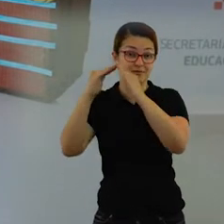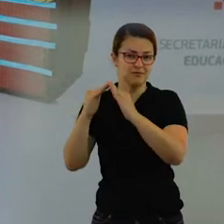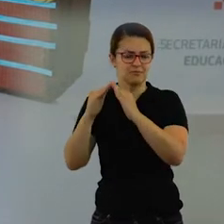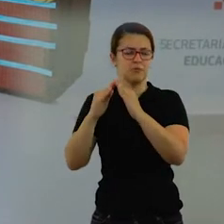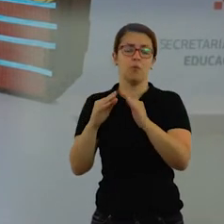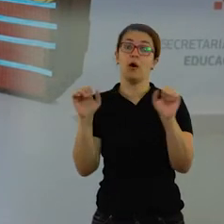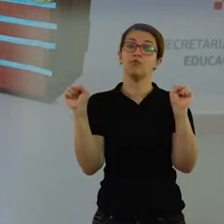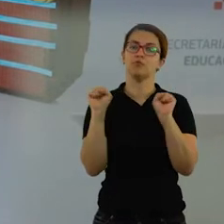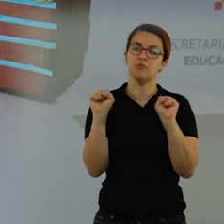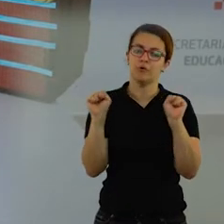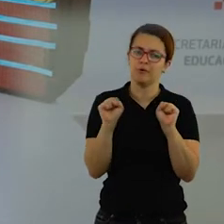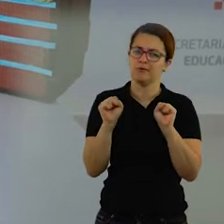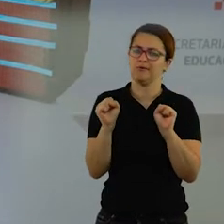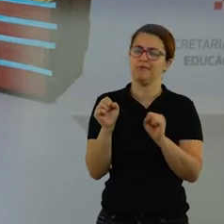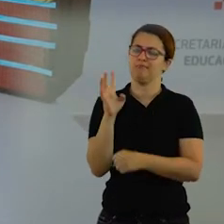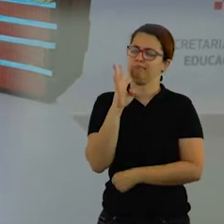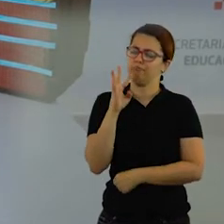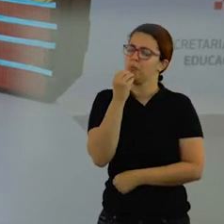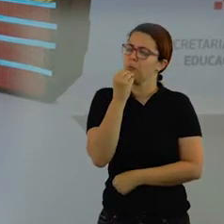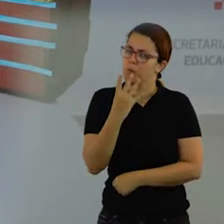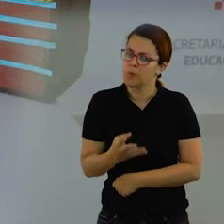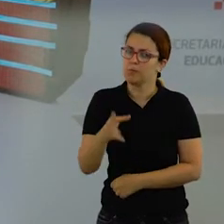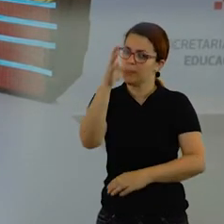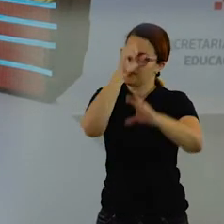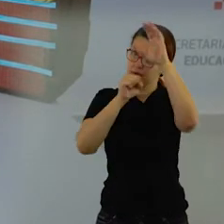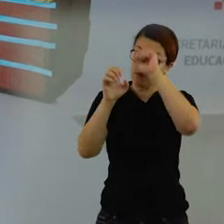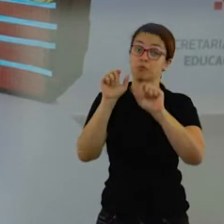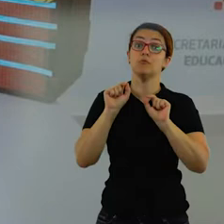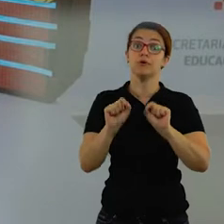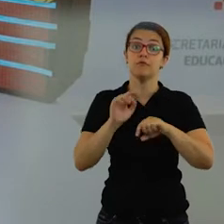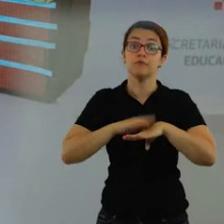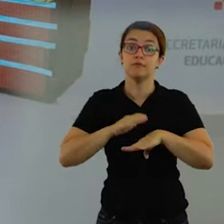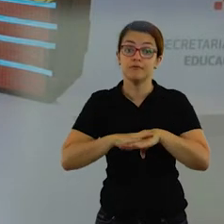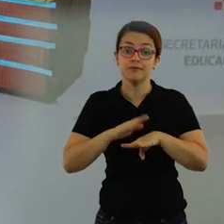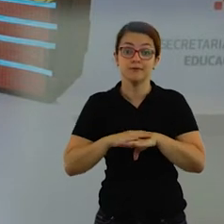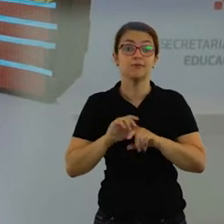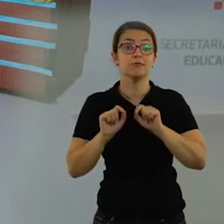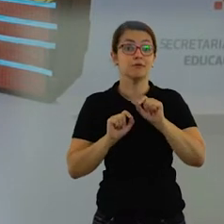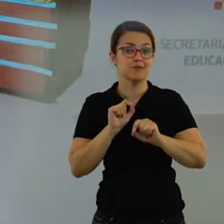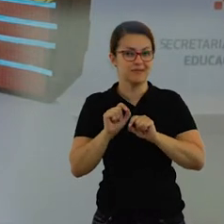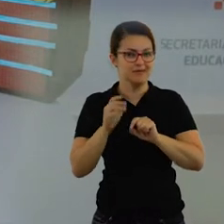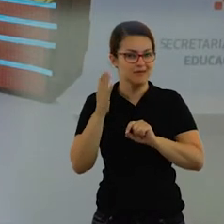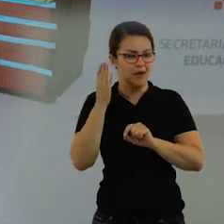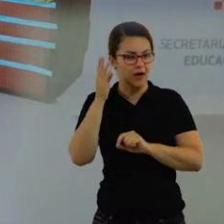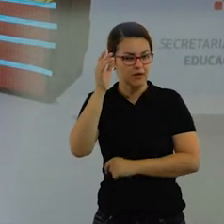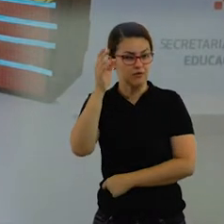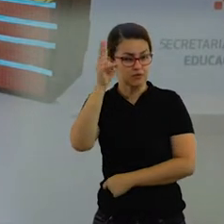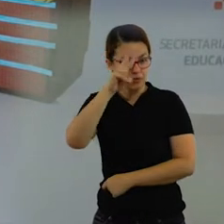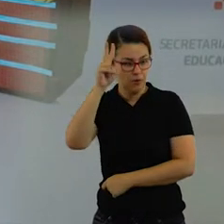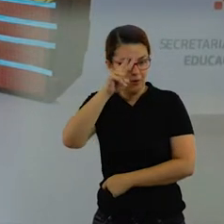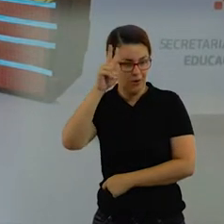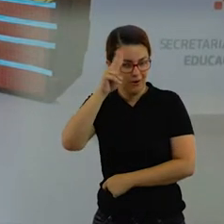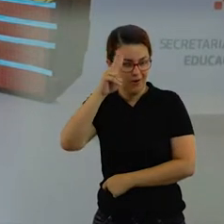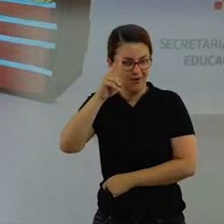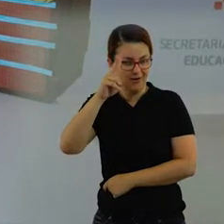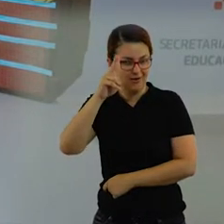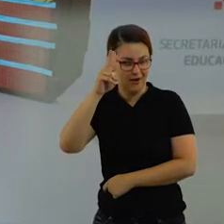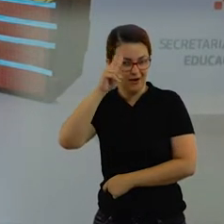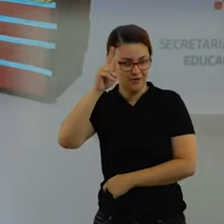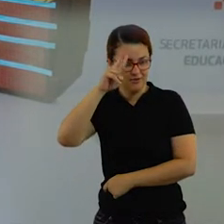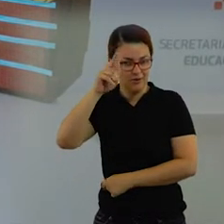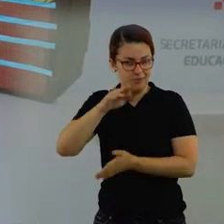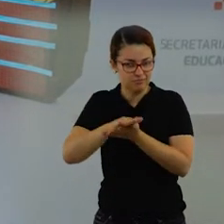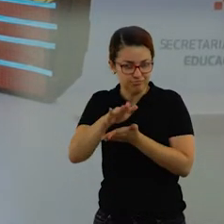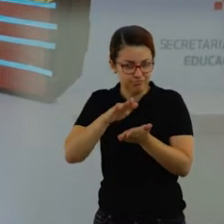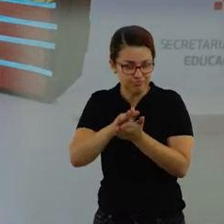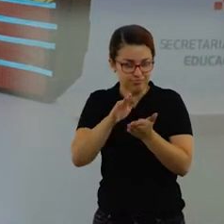tem muitas possibilidades de aprendizagem, tá? Então o que eu fiz? Eu ampliei a parlenda, né,